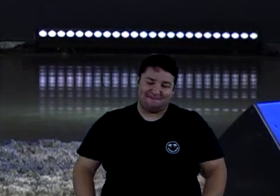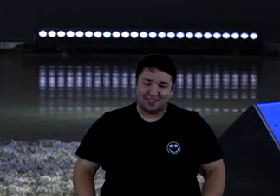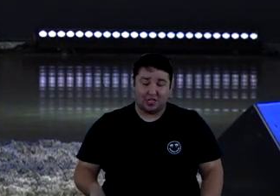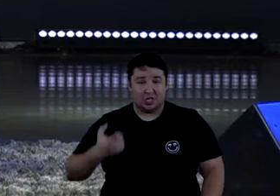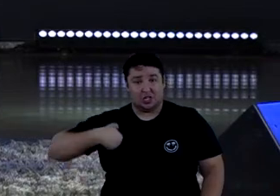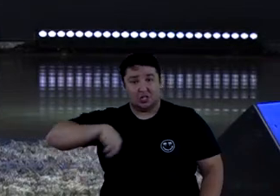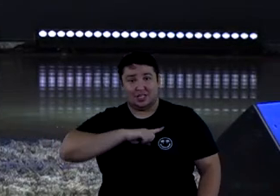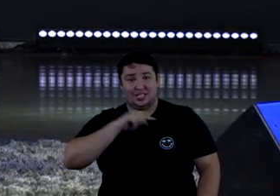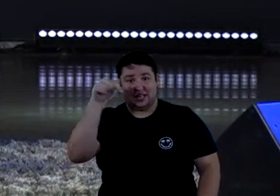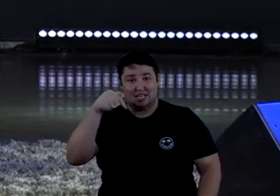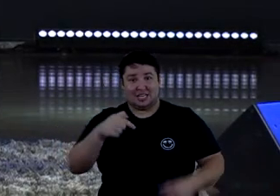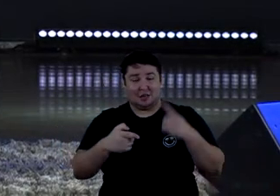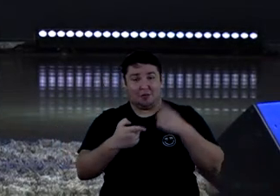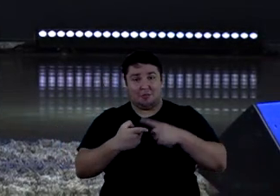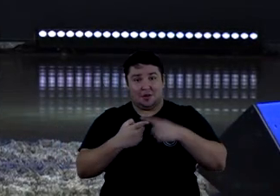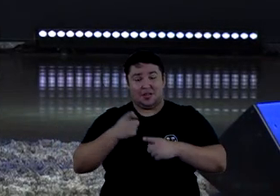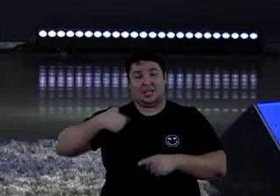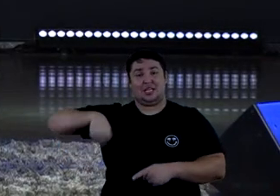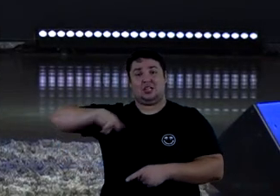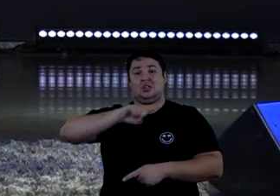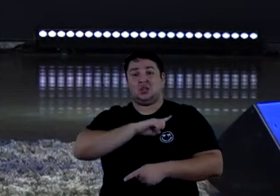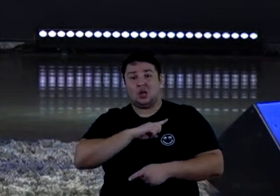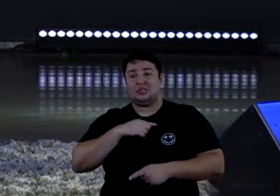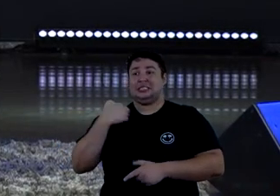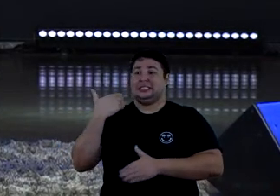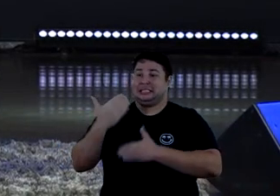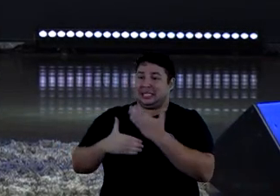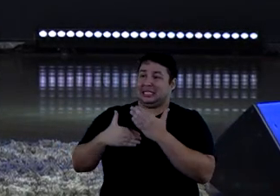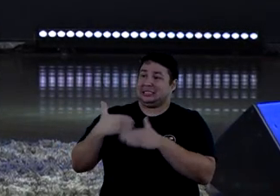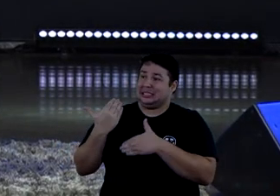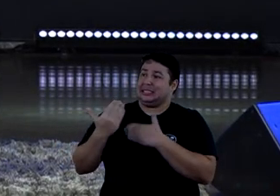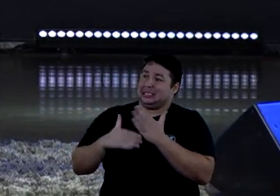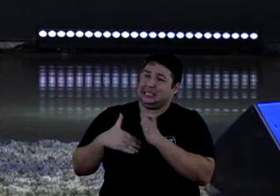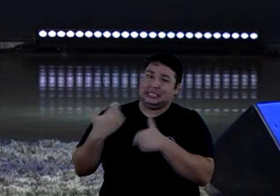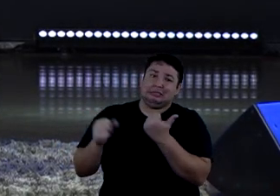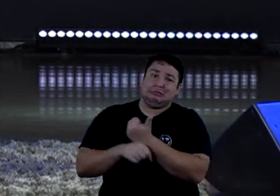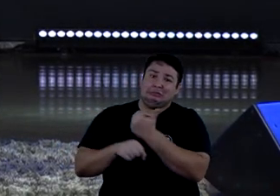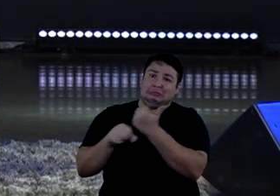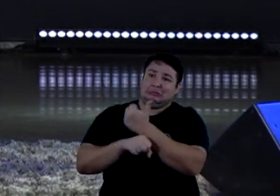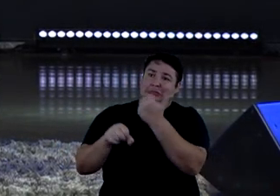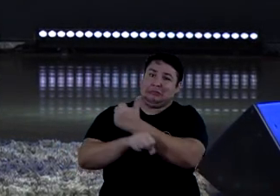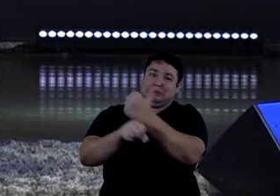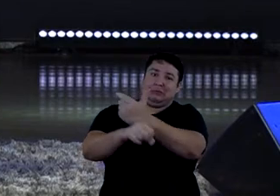Nós estamos aqui porque nós estamos em obras.